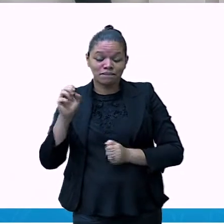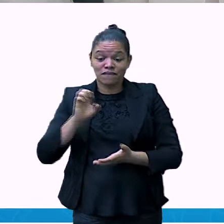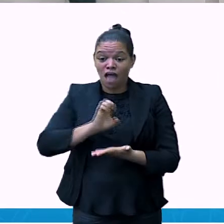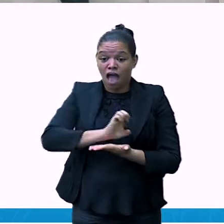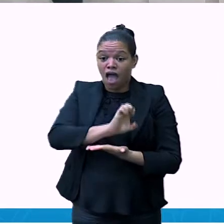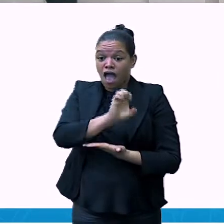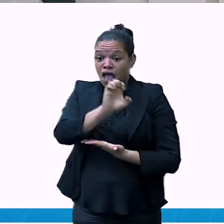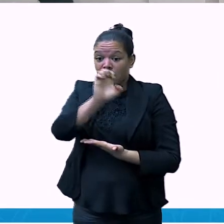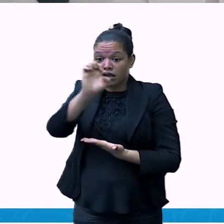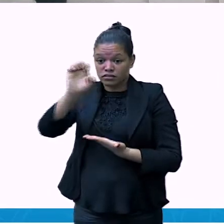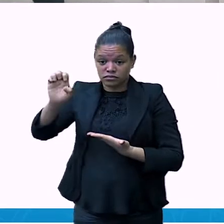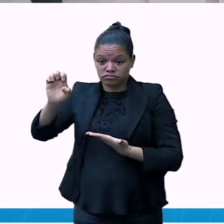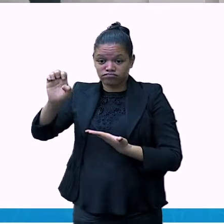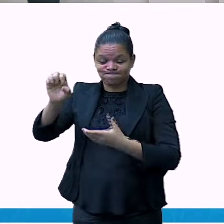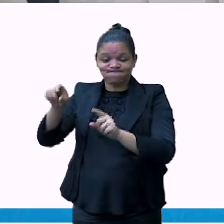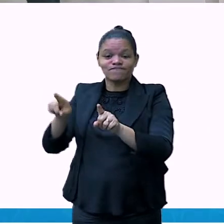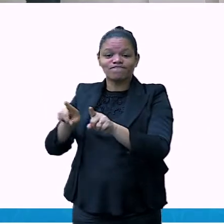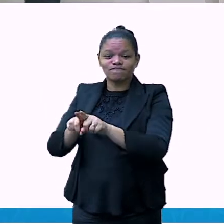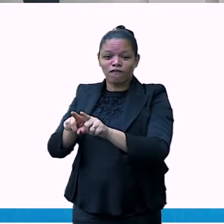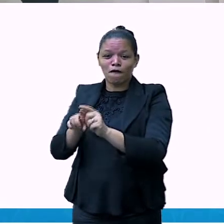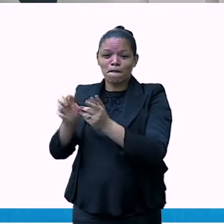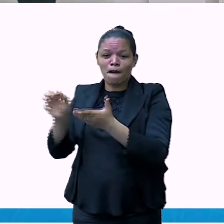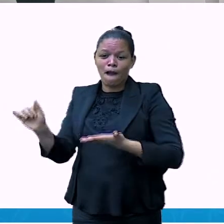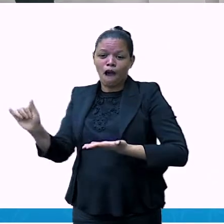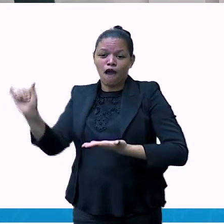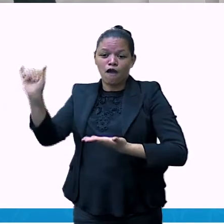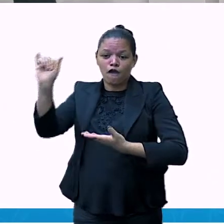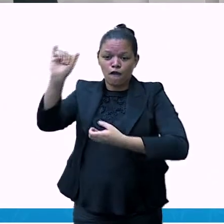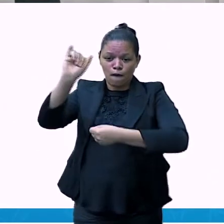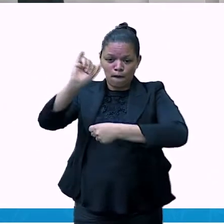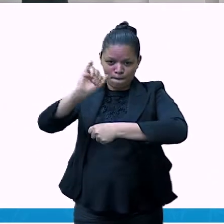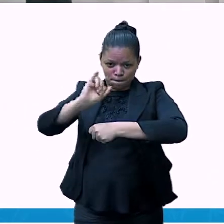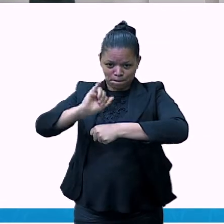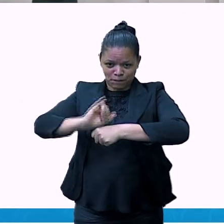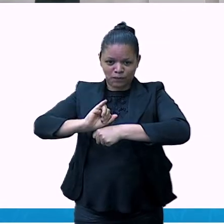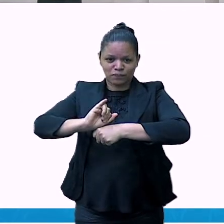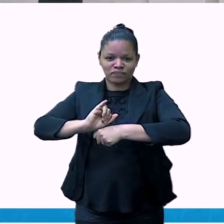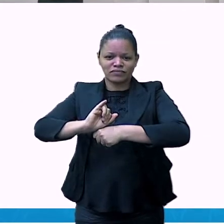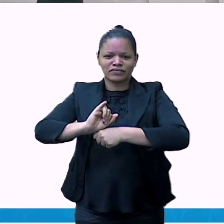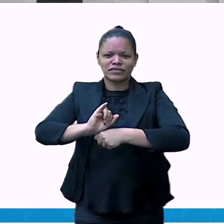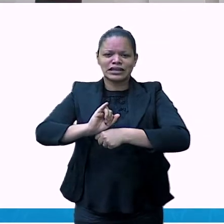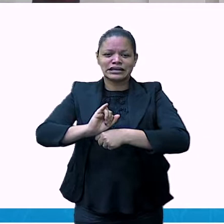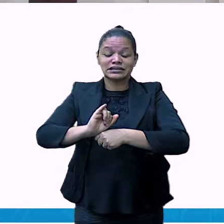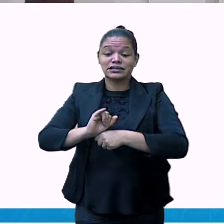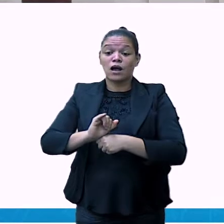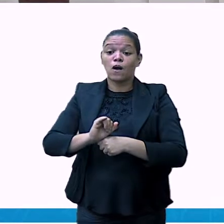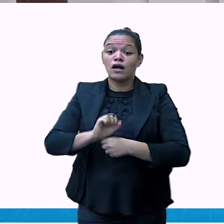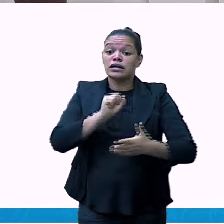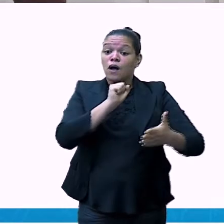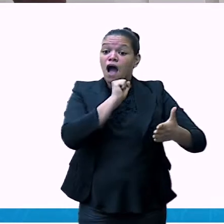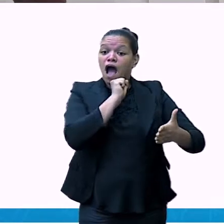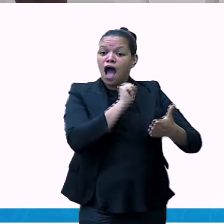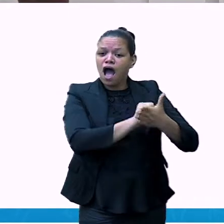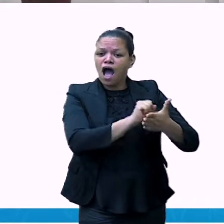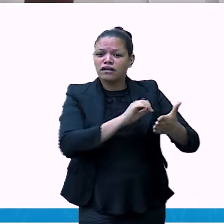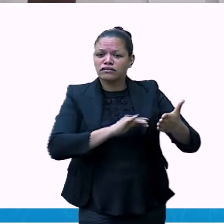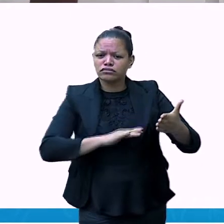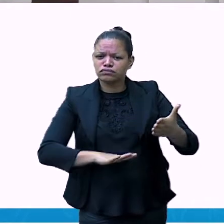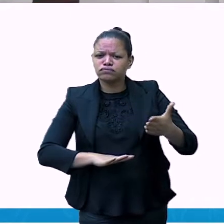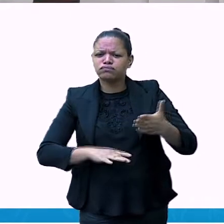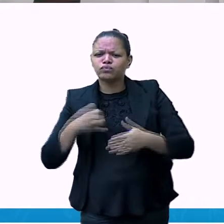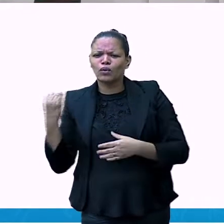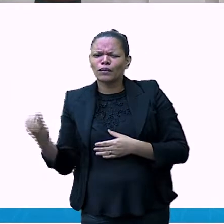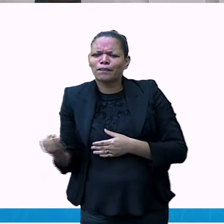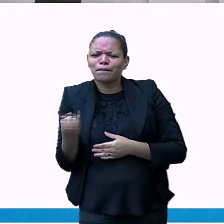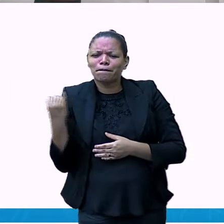venda do comércio exterior e afetam diretamente a economia dos países envolvidos. Então,